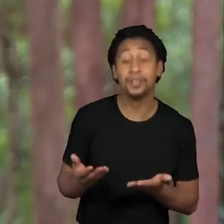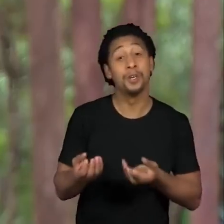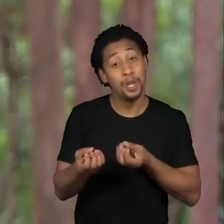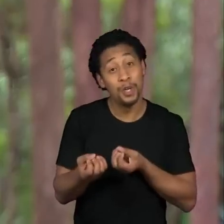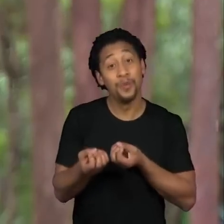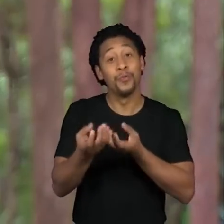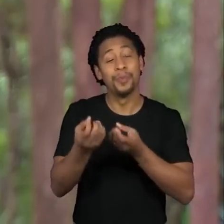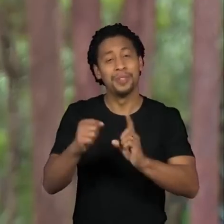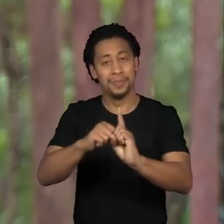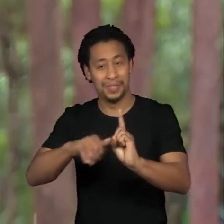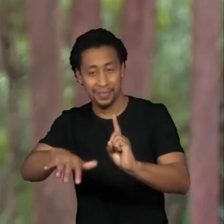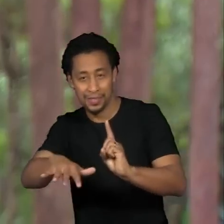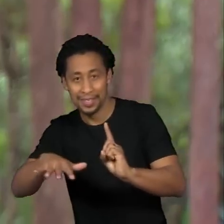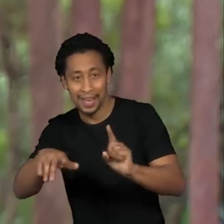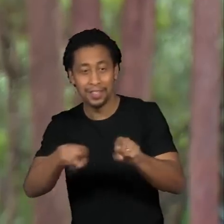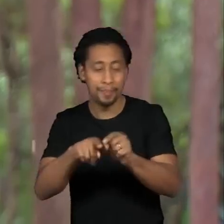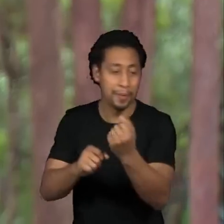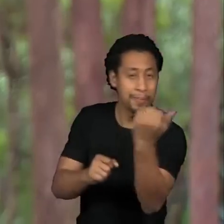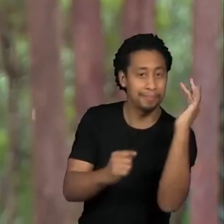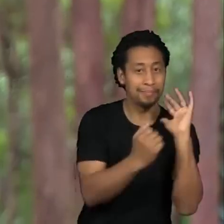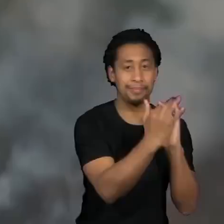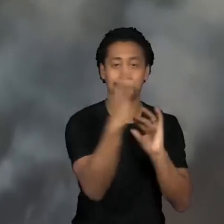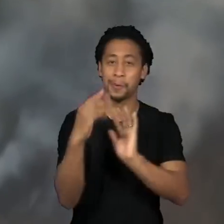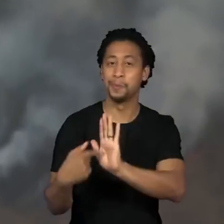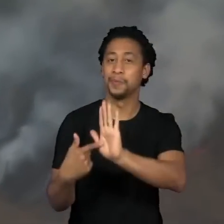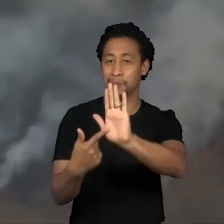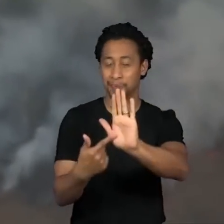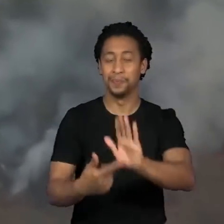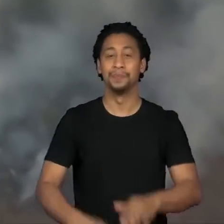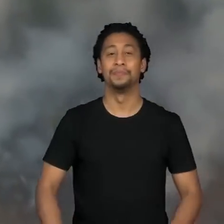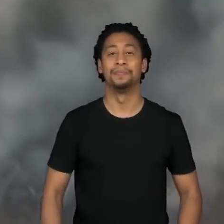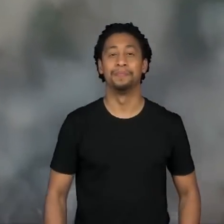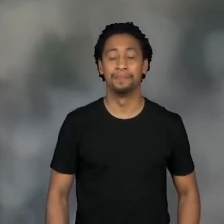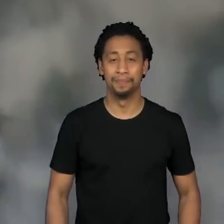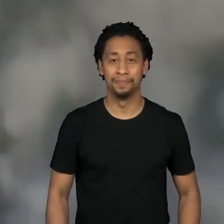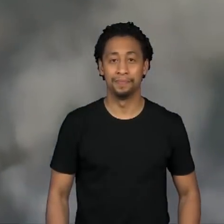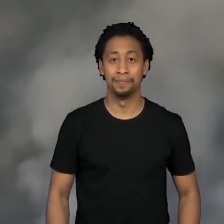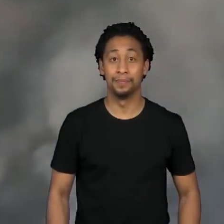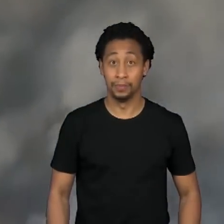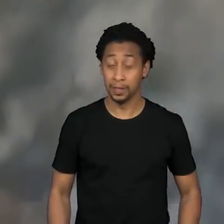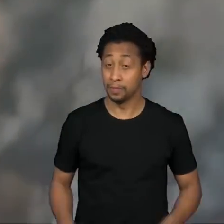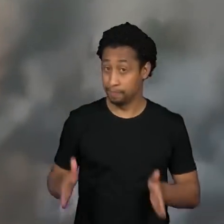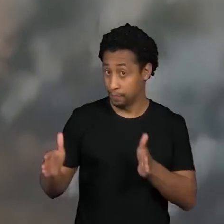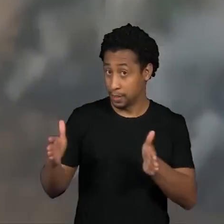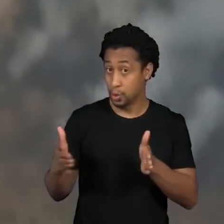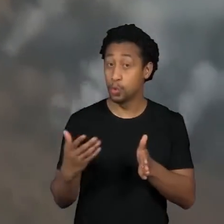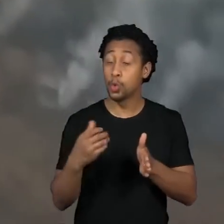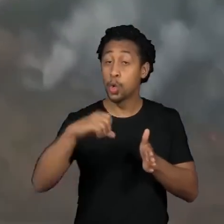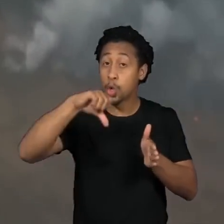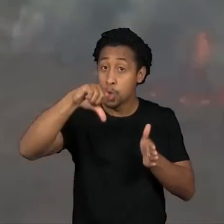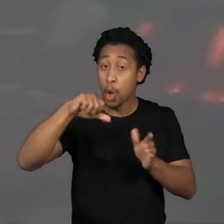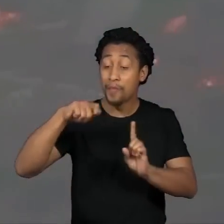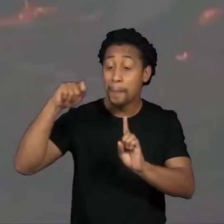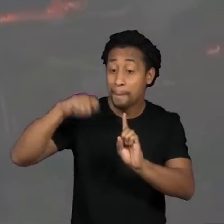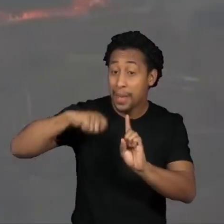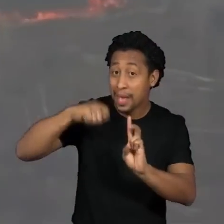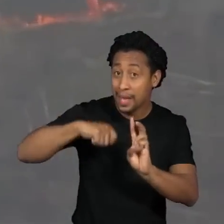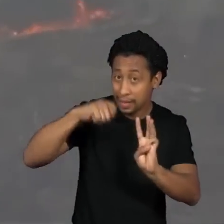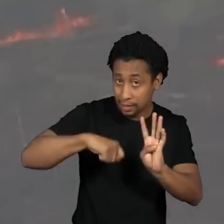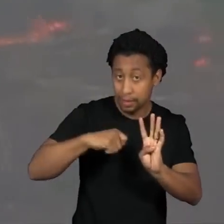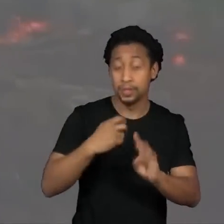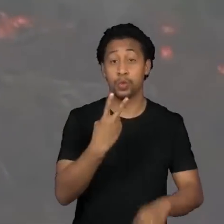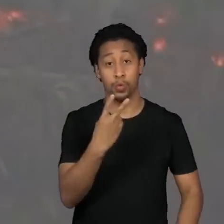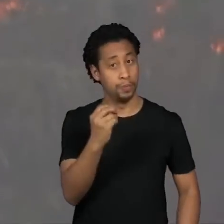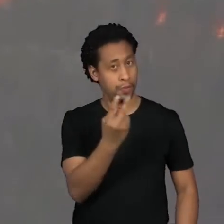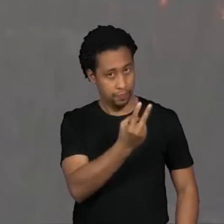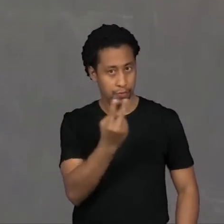área socioambiental que tiveram destaque. Em menos de 9 meses de 2022, o total de